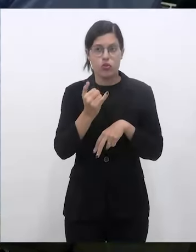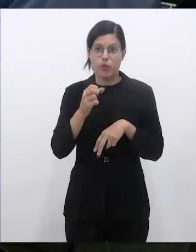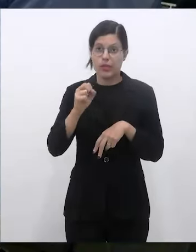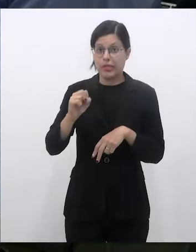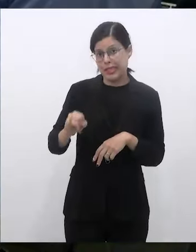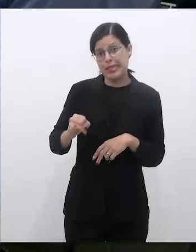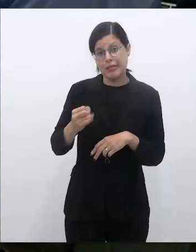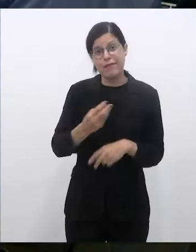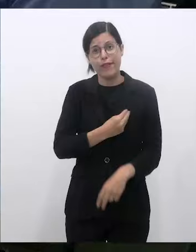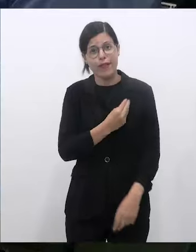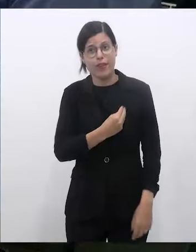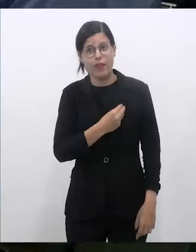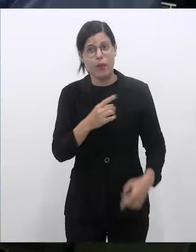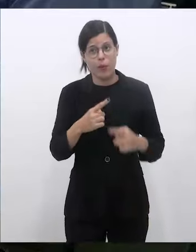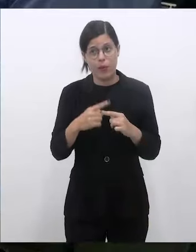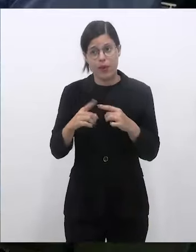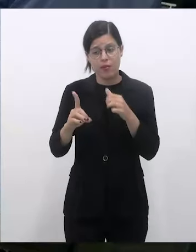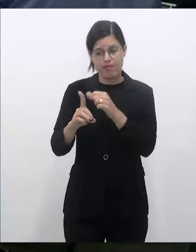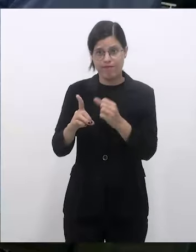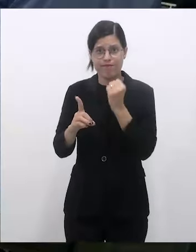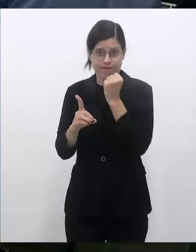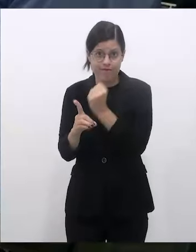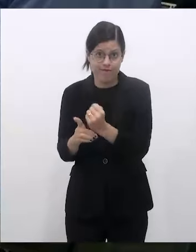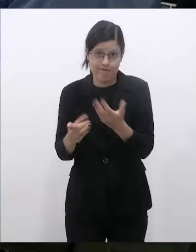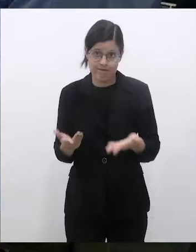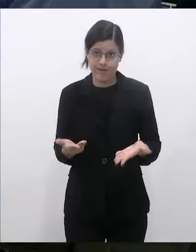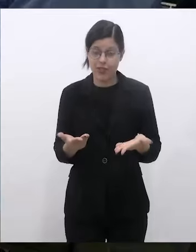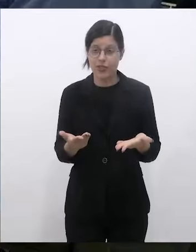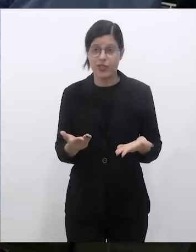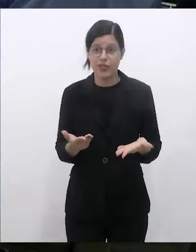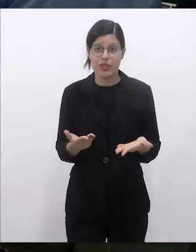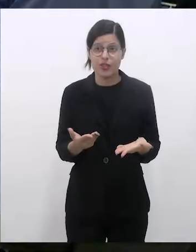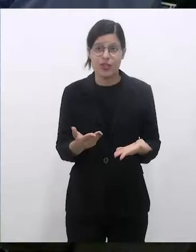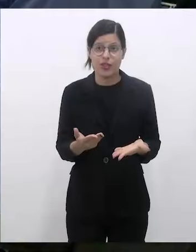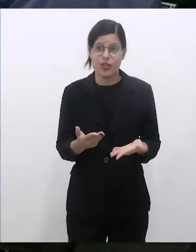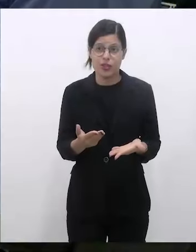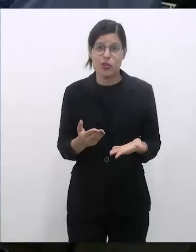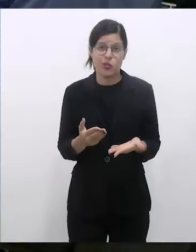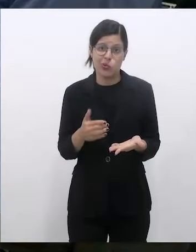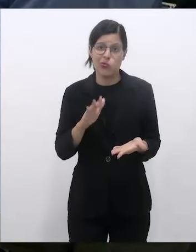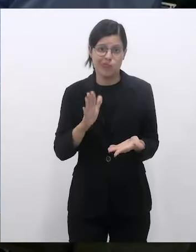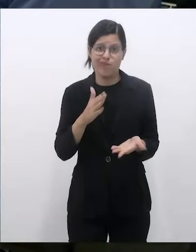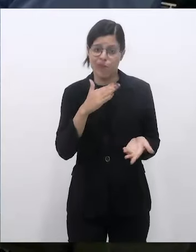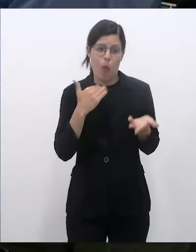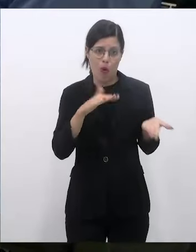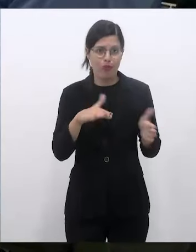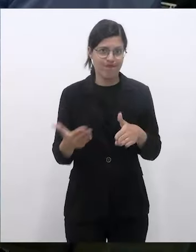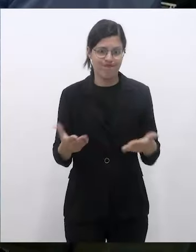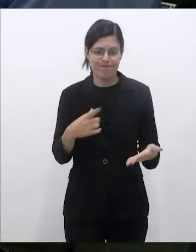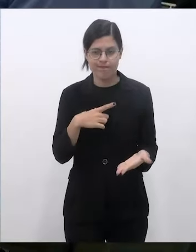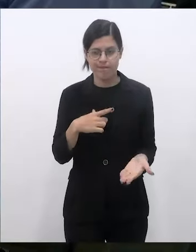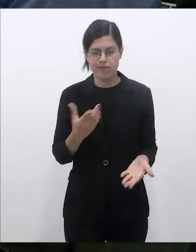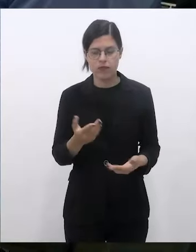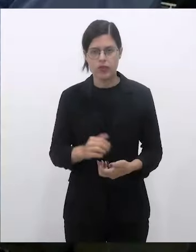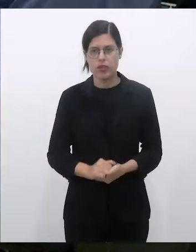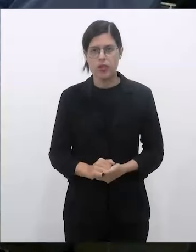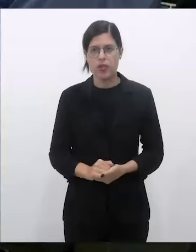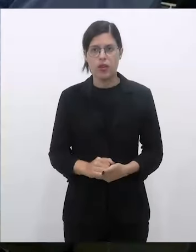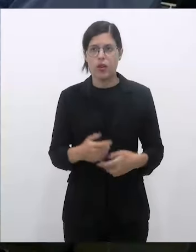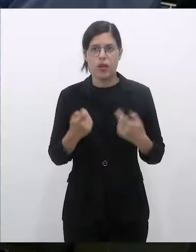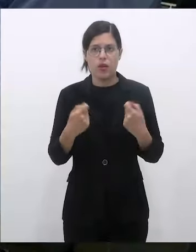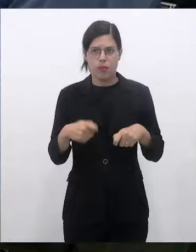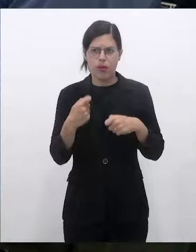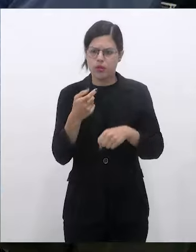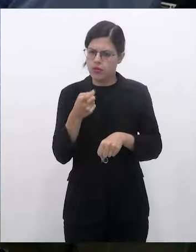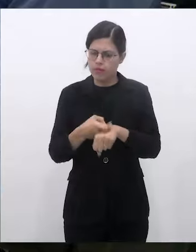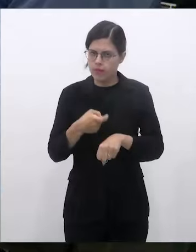a vítima estiver viva, né? Porque feminicídio ela já não estará. Mas tem